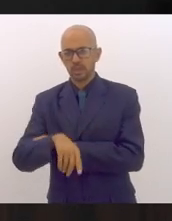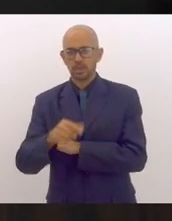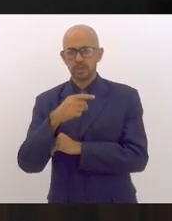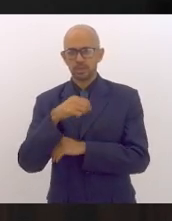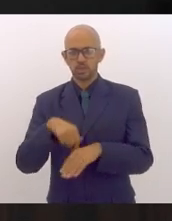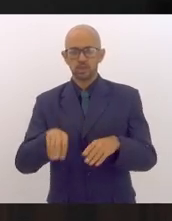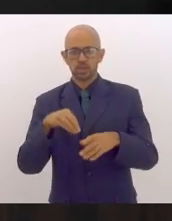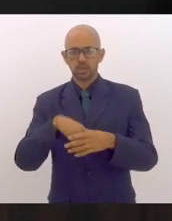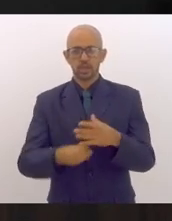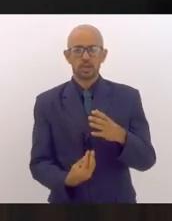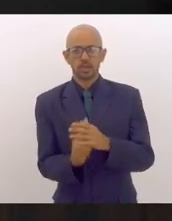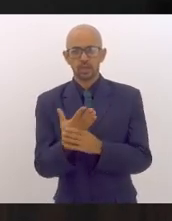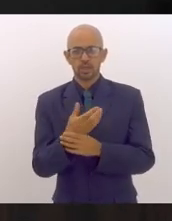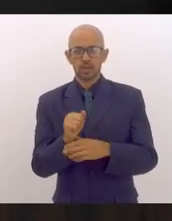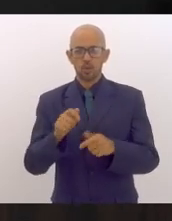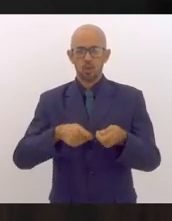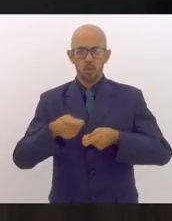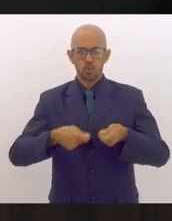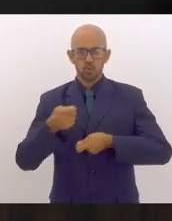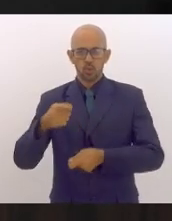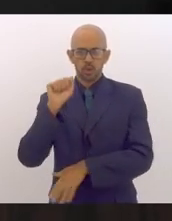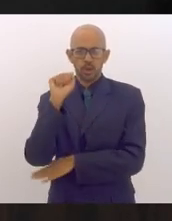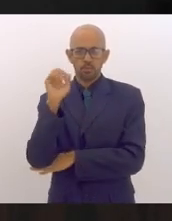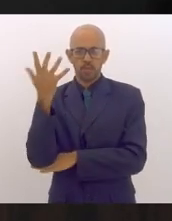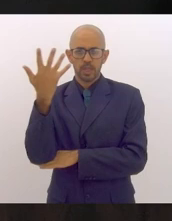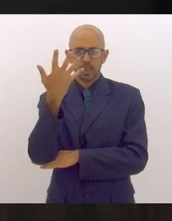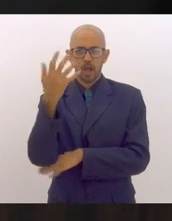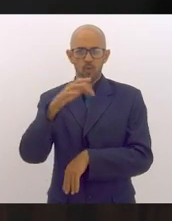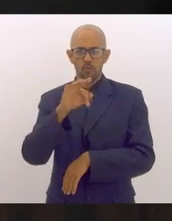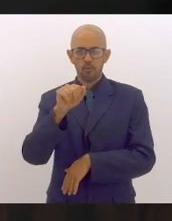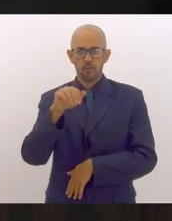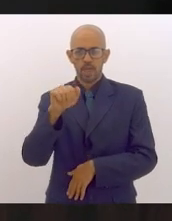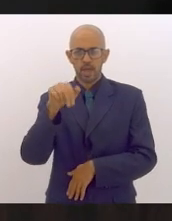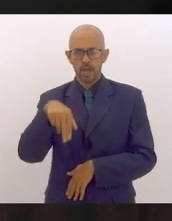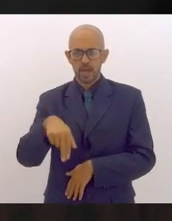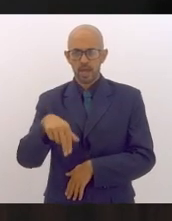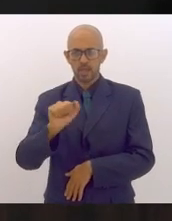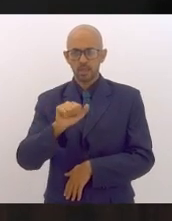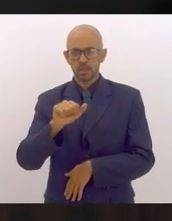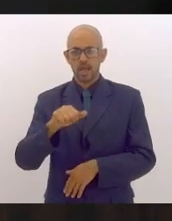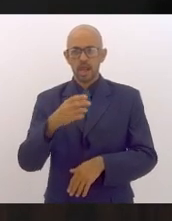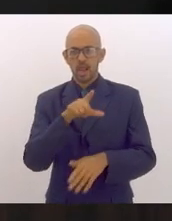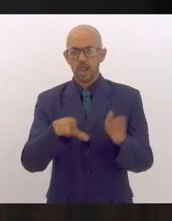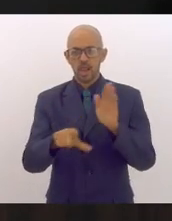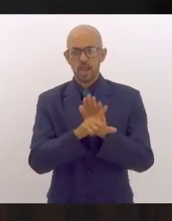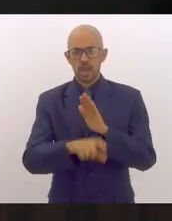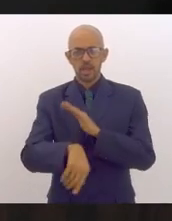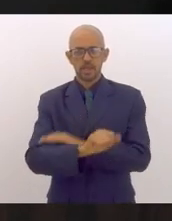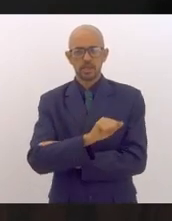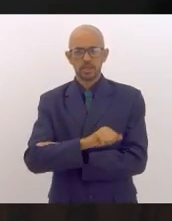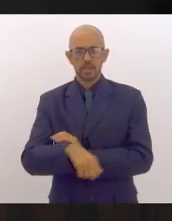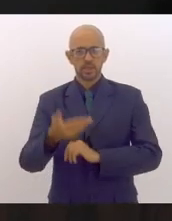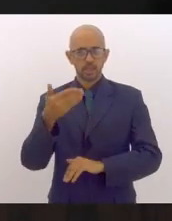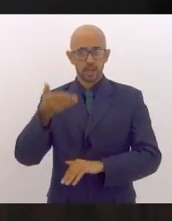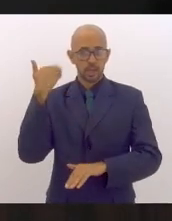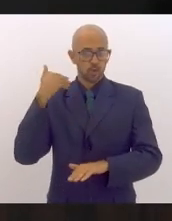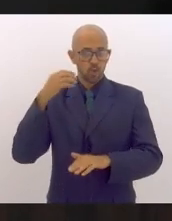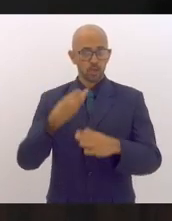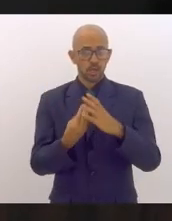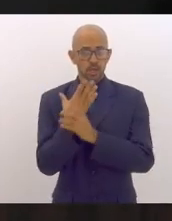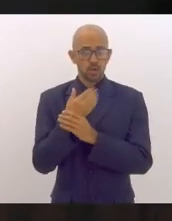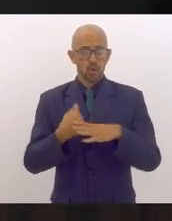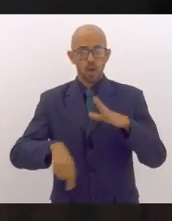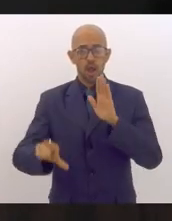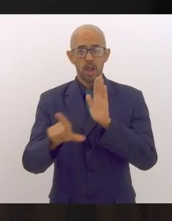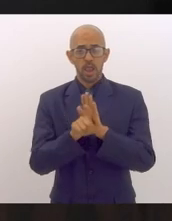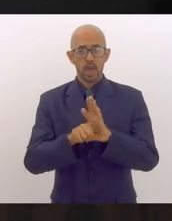Fundo Especial de Controle Ambiental, FECAM, a Lei 8.625 de 18 de novembro de 19, que cria a Política Estadual de Desenvolvimento